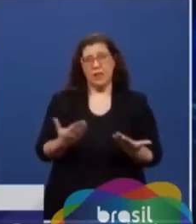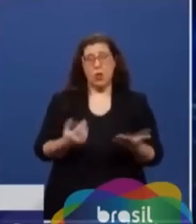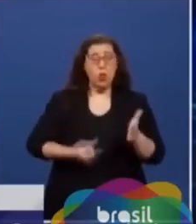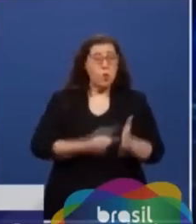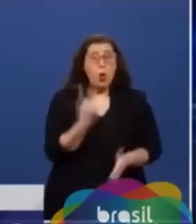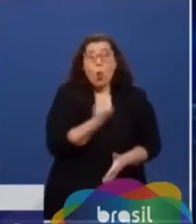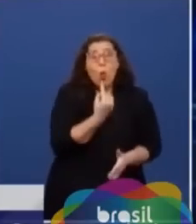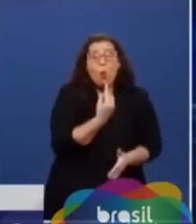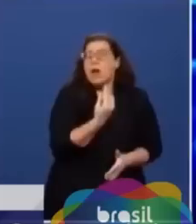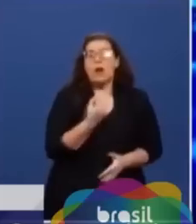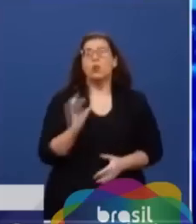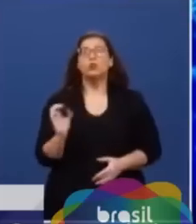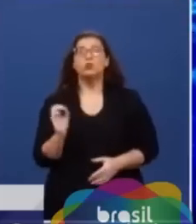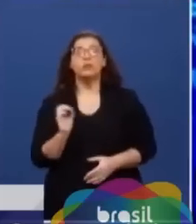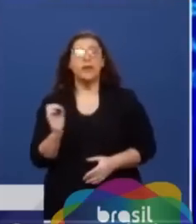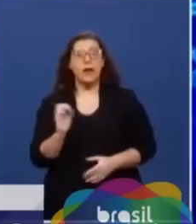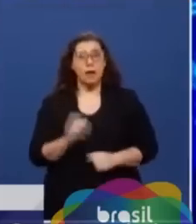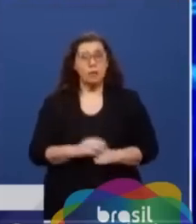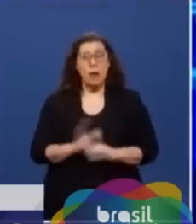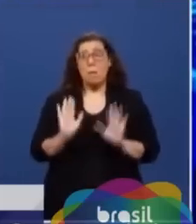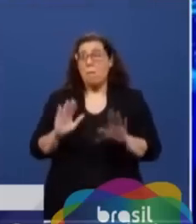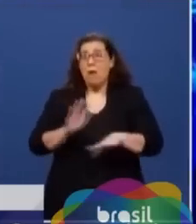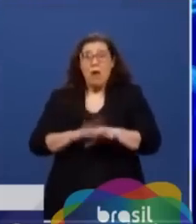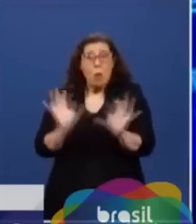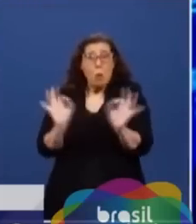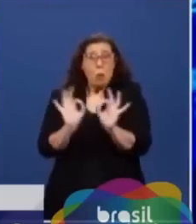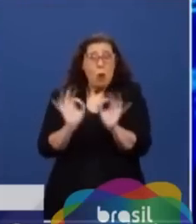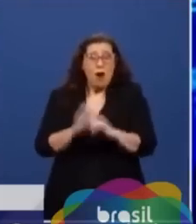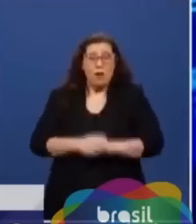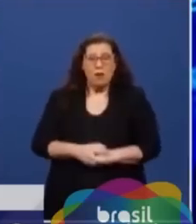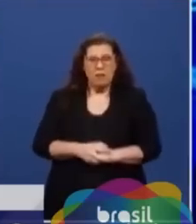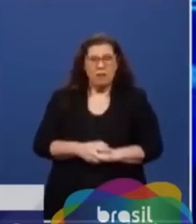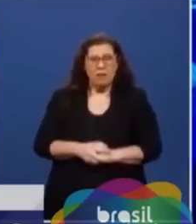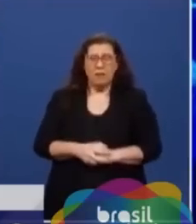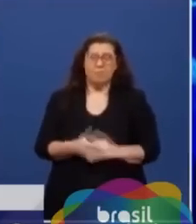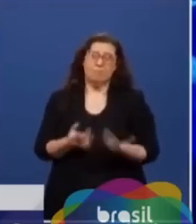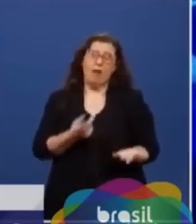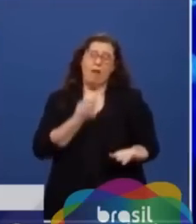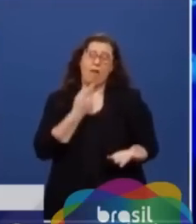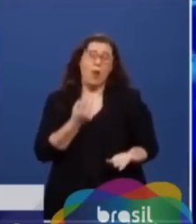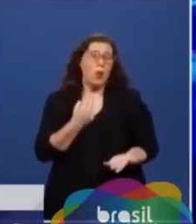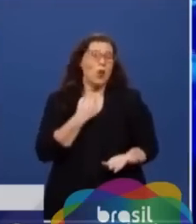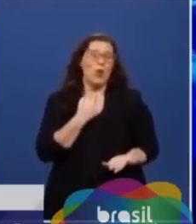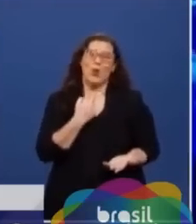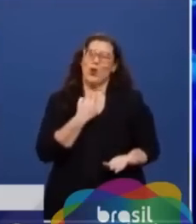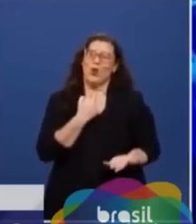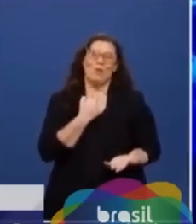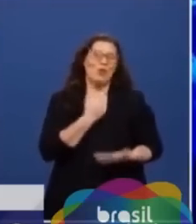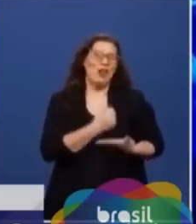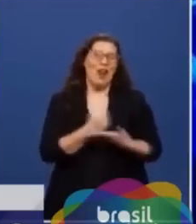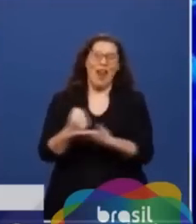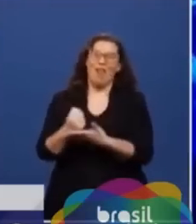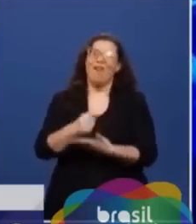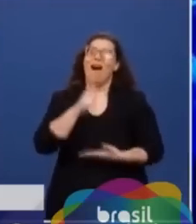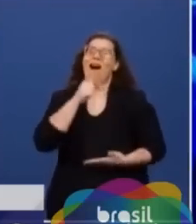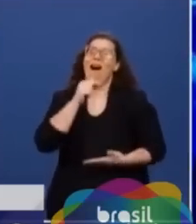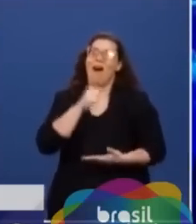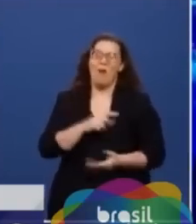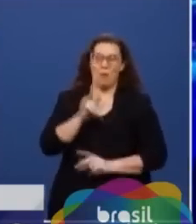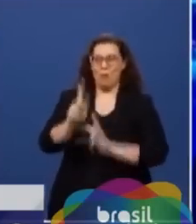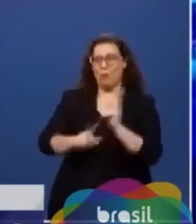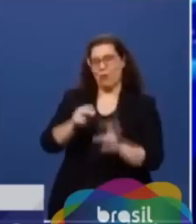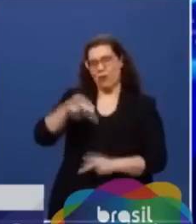zero. Prioridade número um. E não fez isso. Negou água para o povo nordestino. O senhor